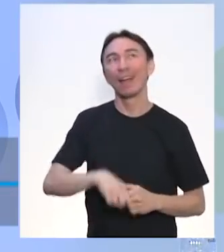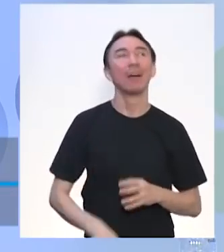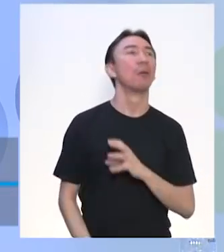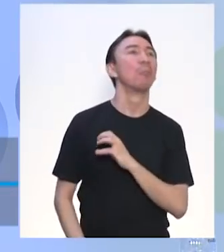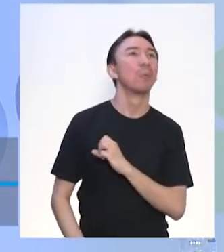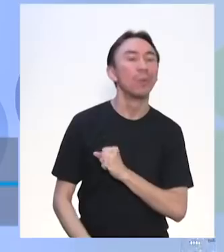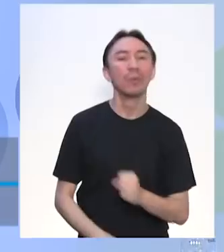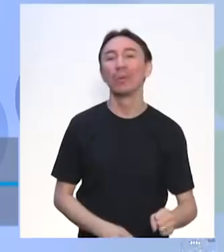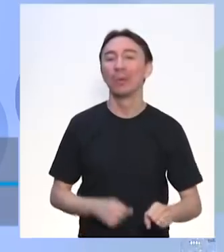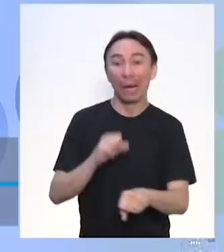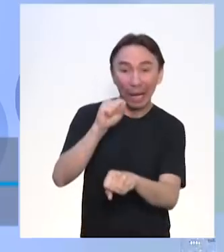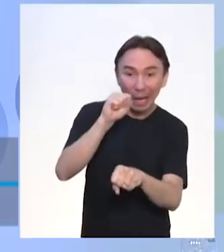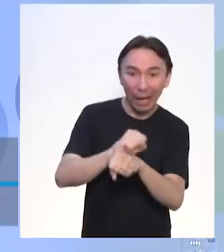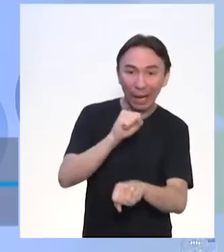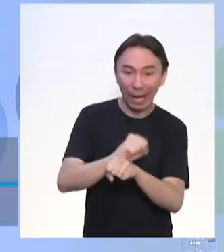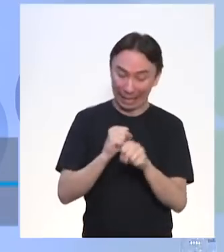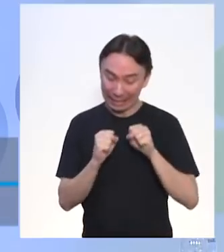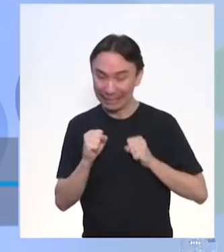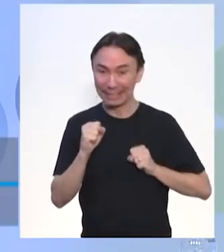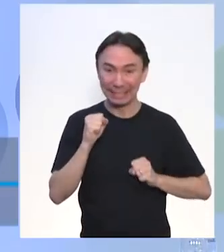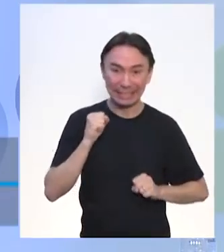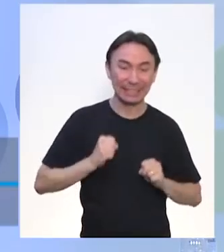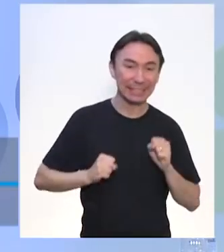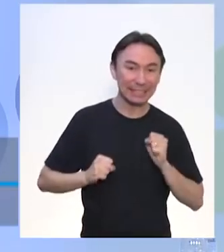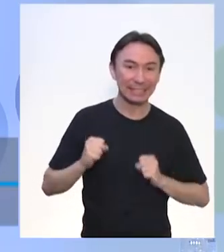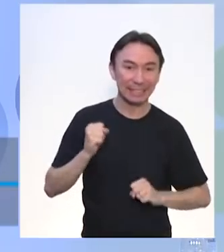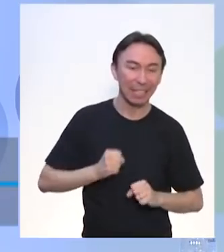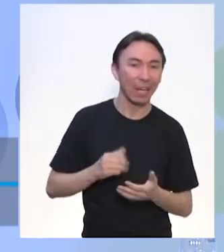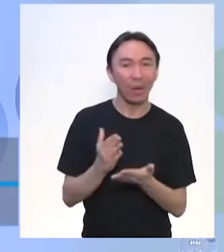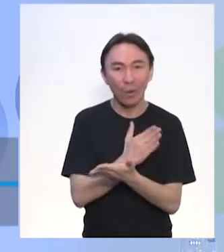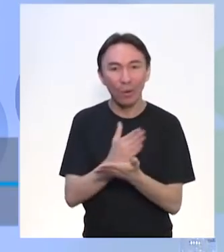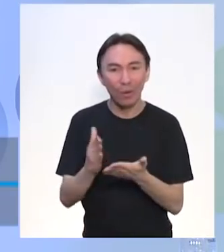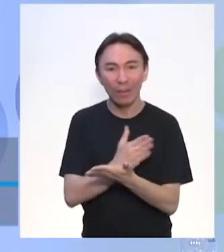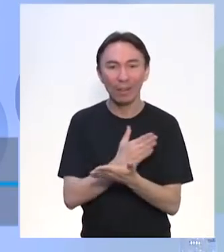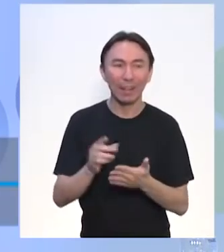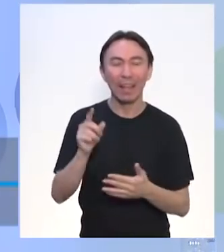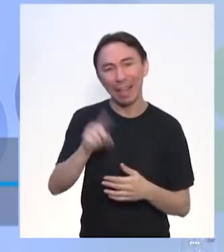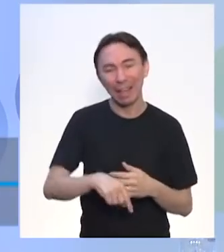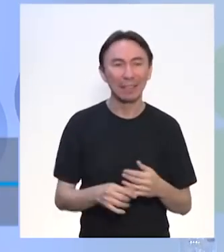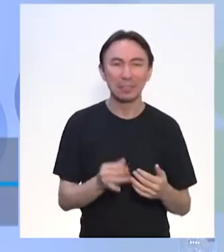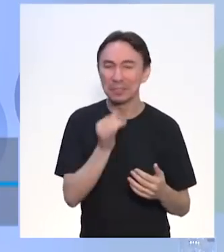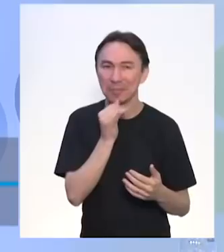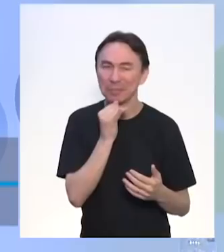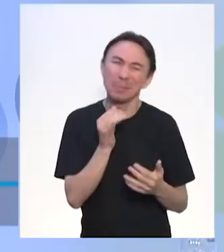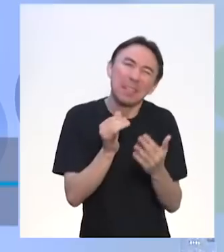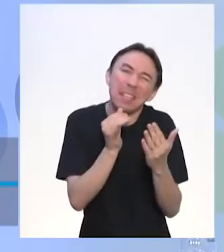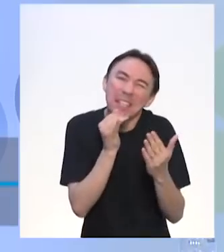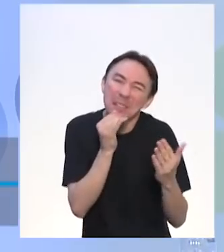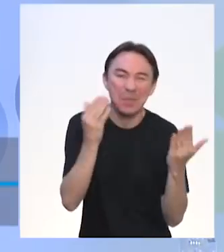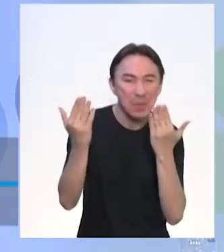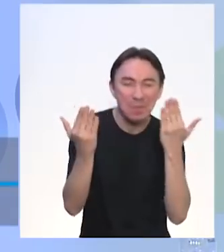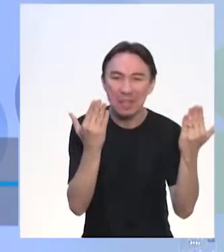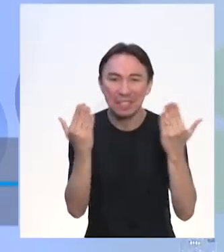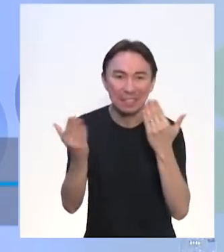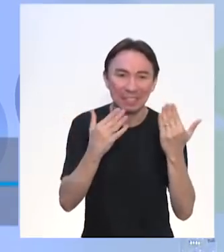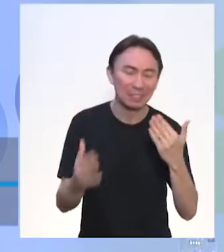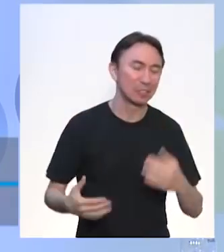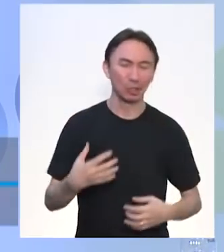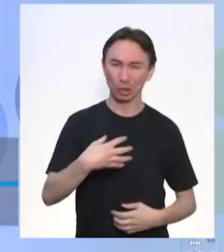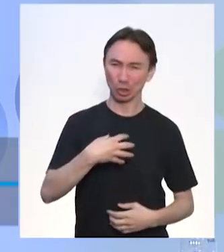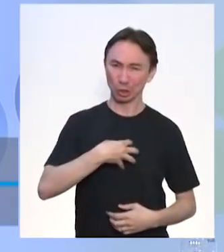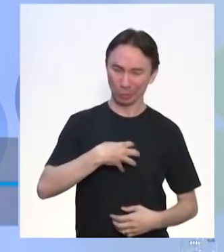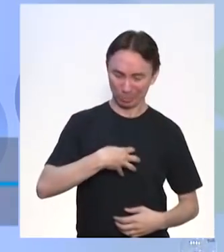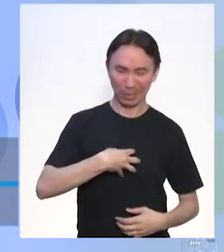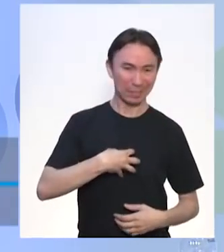a esperança. Alguns trouxeram assim, numa linha um pouquinho mais abstrata relativa aos sentimentos e que, nossa, são